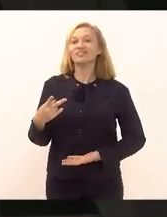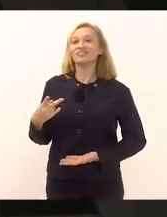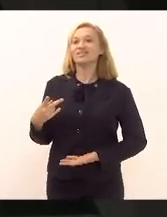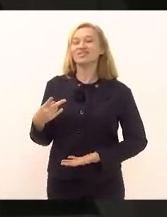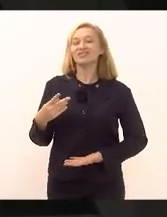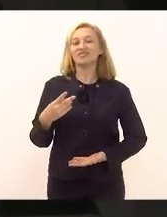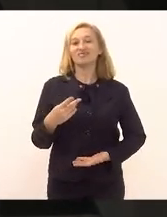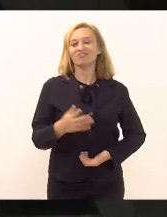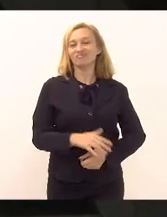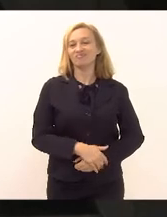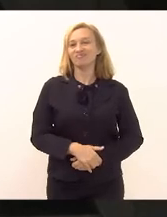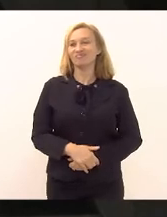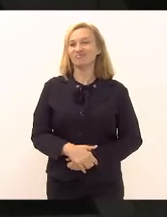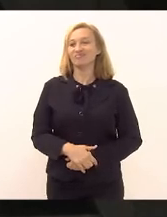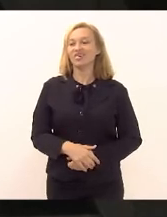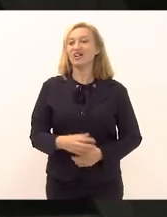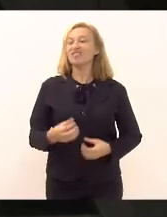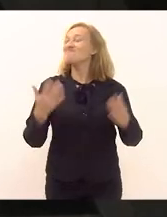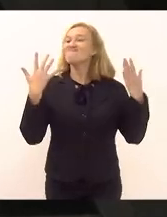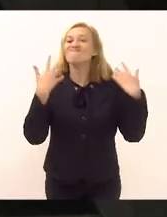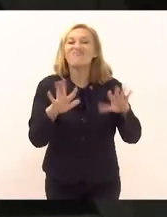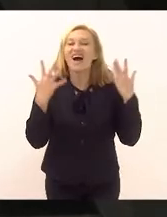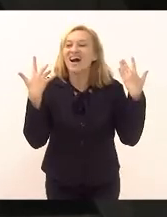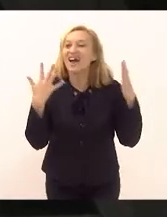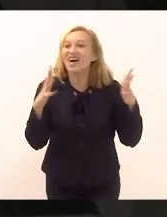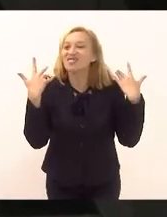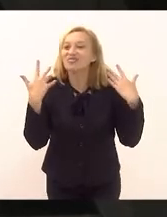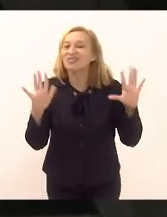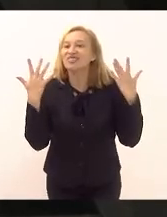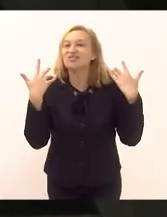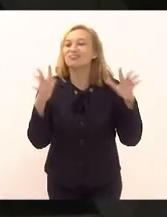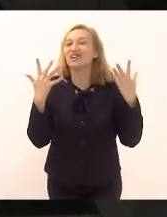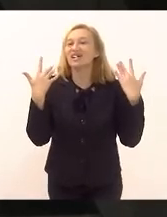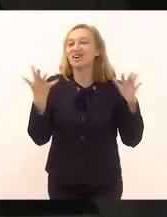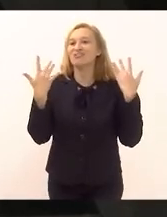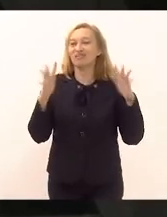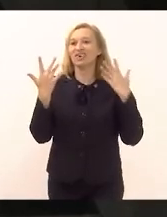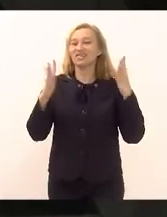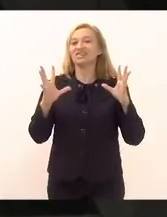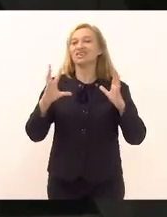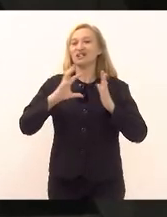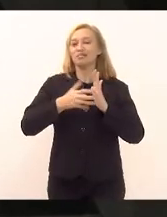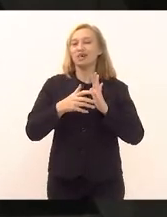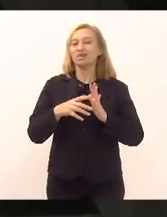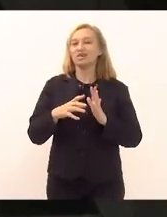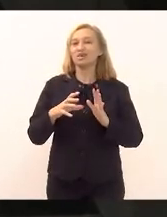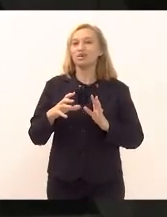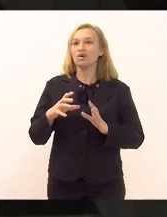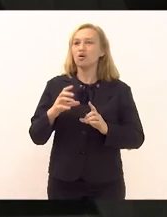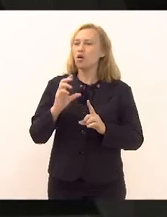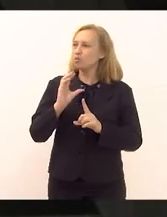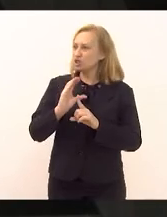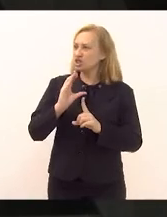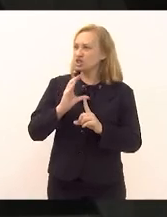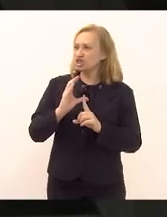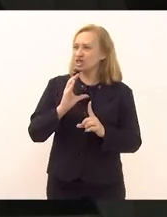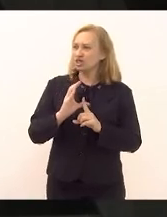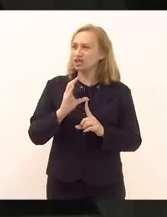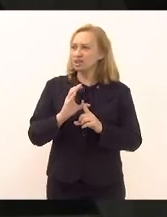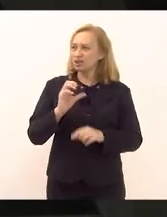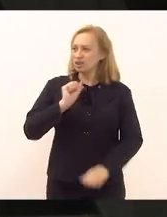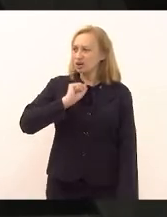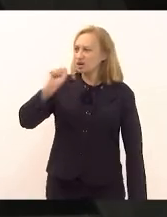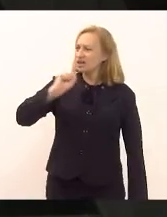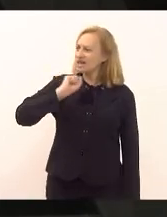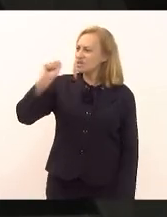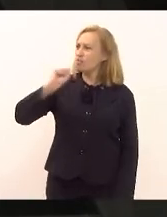mais efusivos votos de parabéns, as minhas congratulações ao Partido Comunista do Brasil, ao PCdoB,